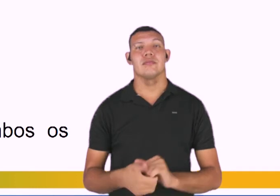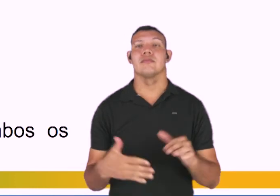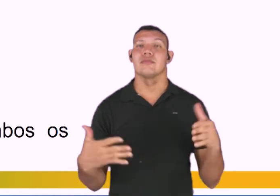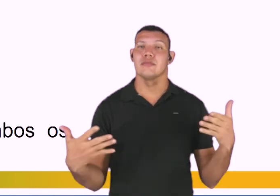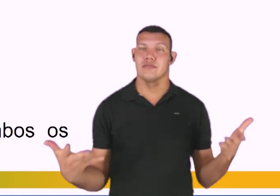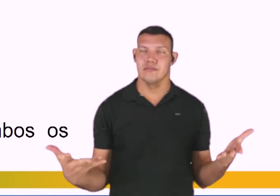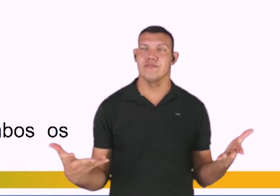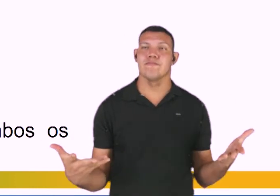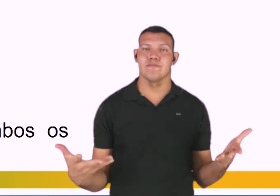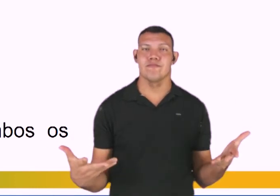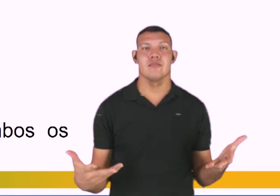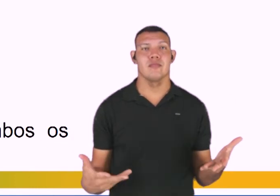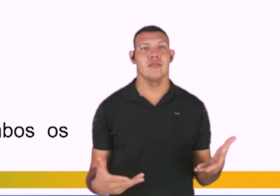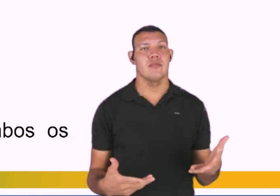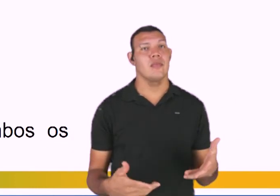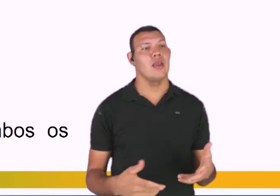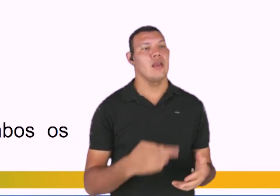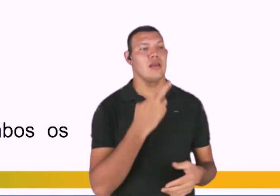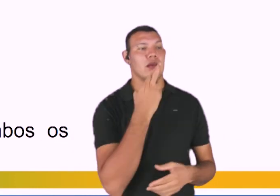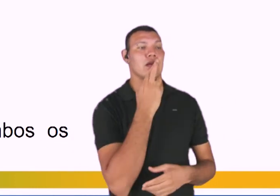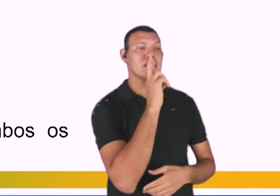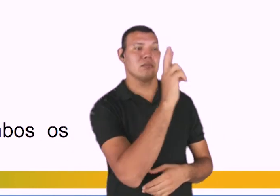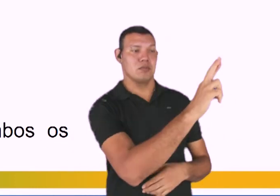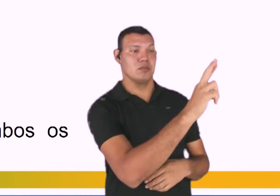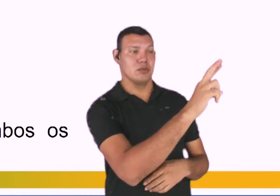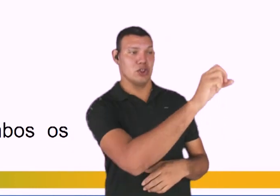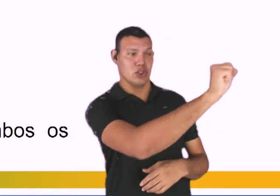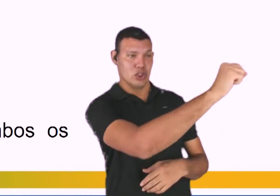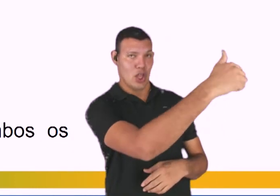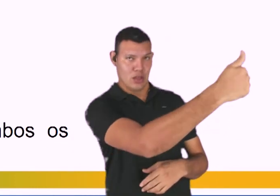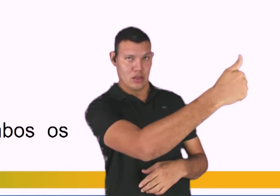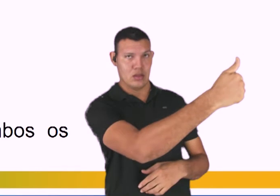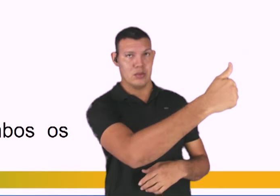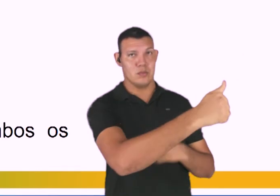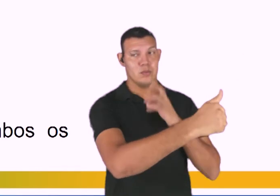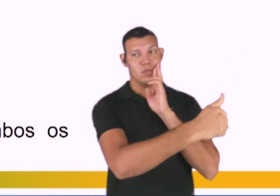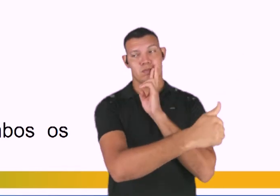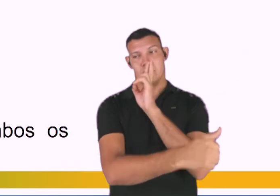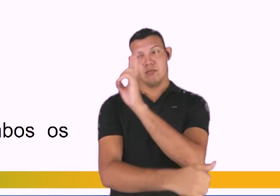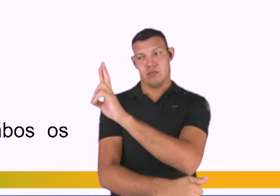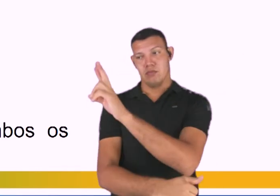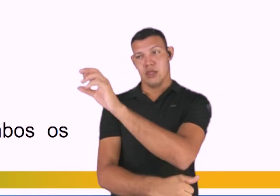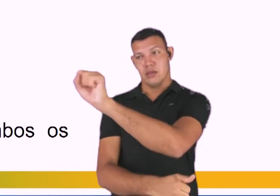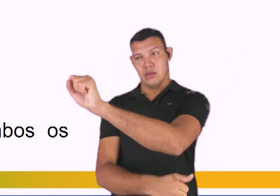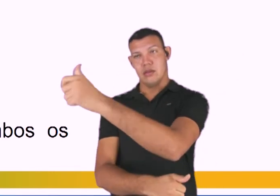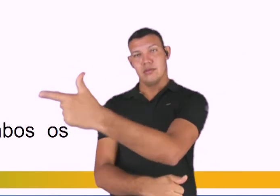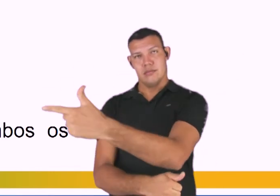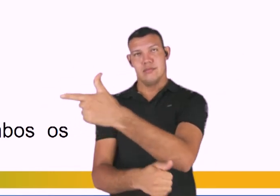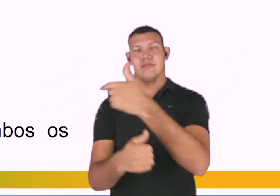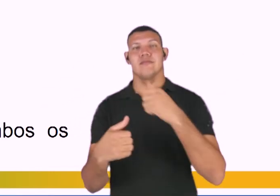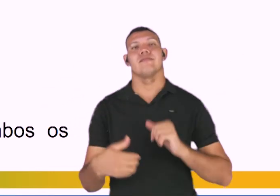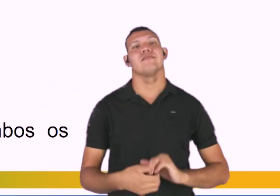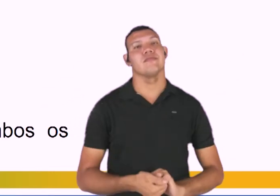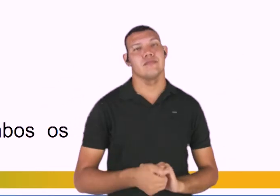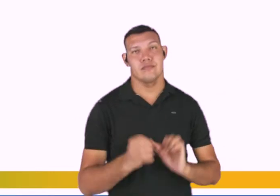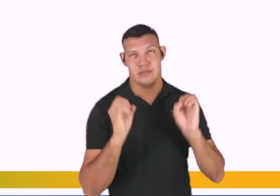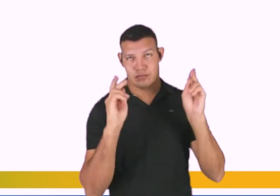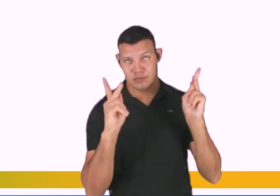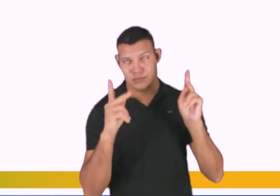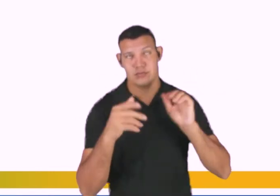ela satisfaz as condições necessárias para ser solução do S1 e do S2. Tudo